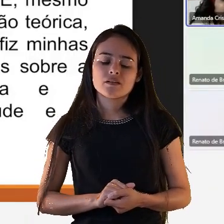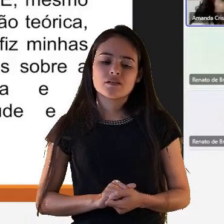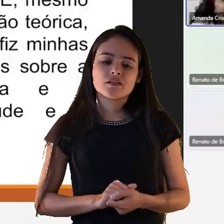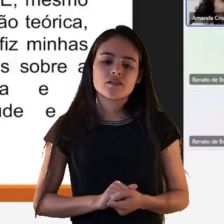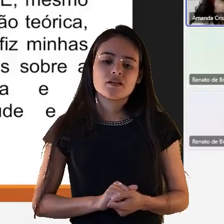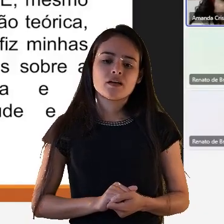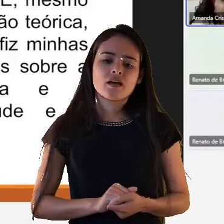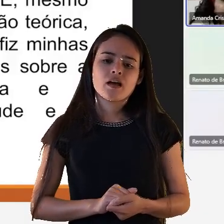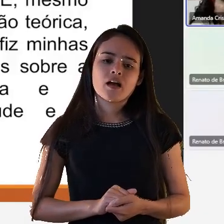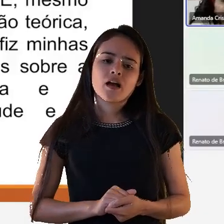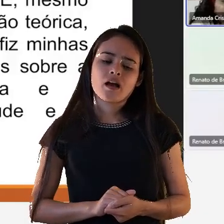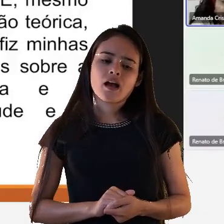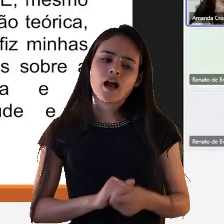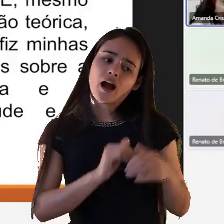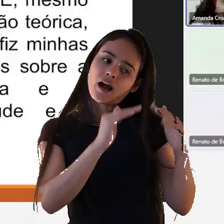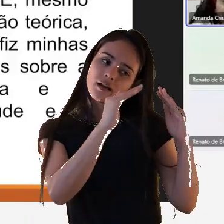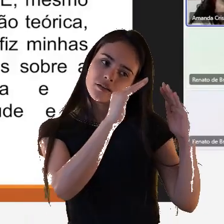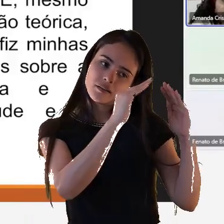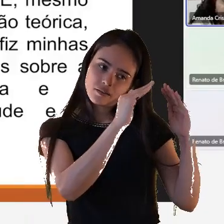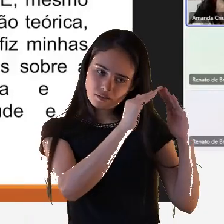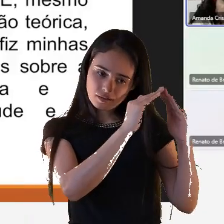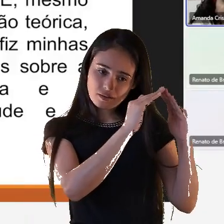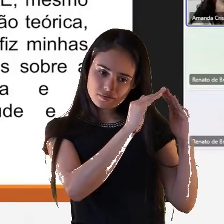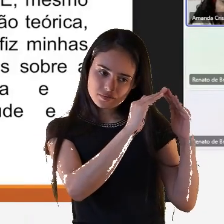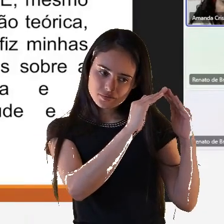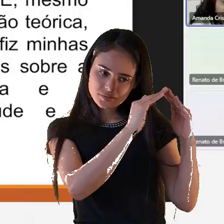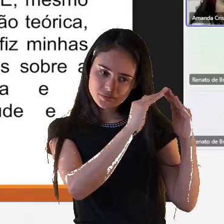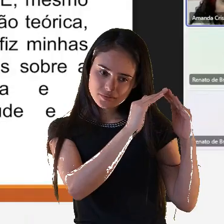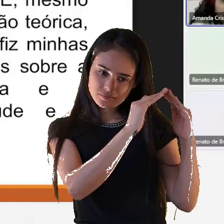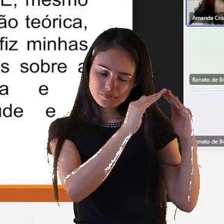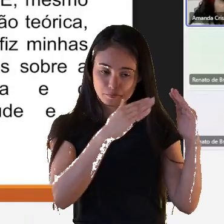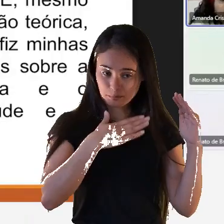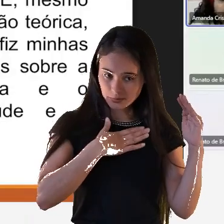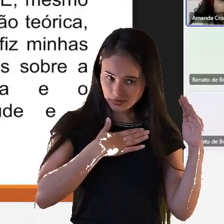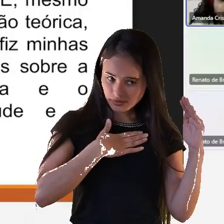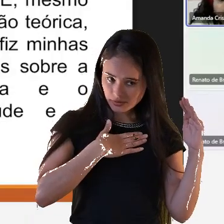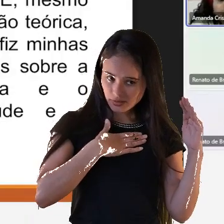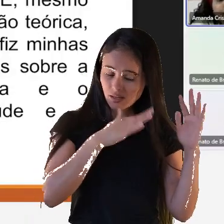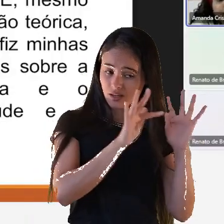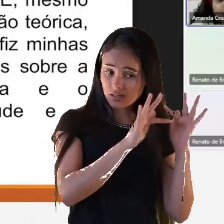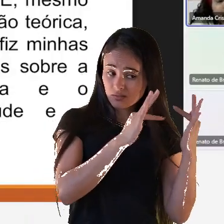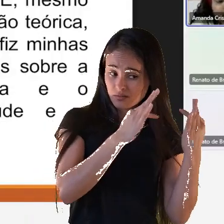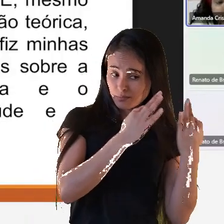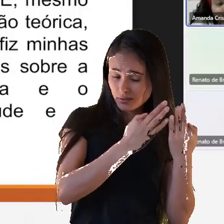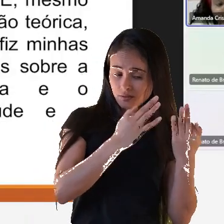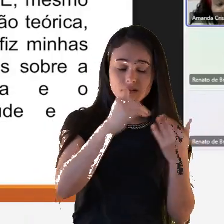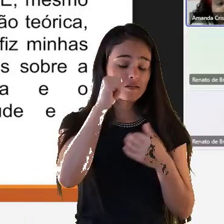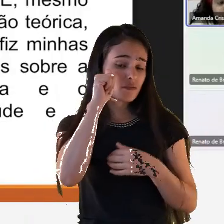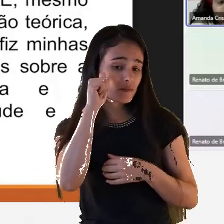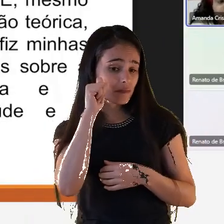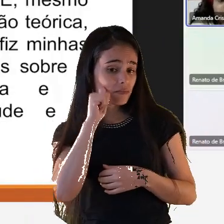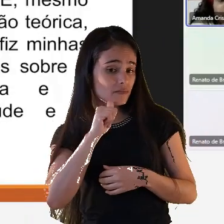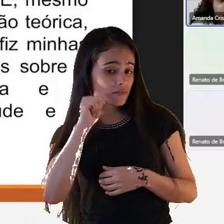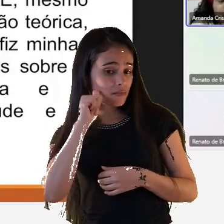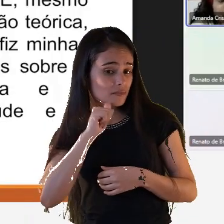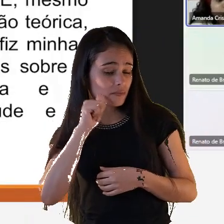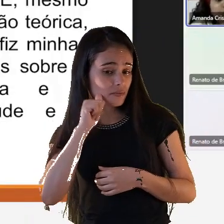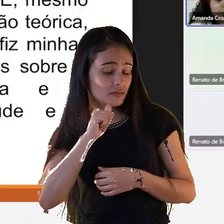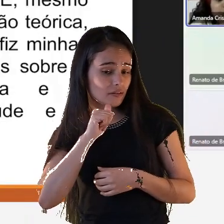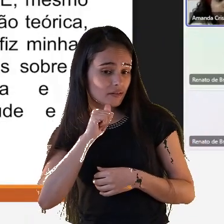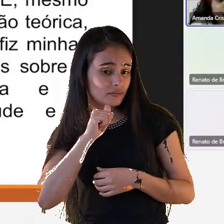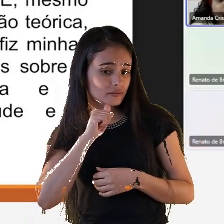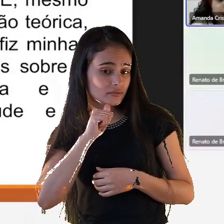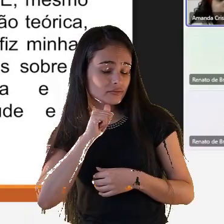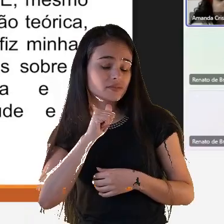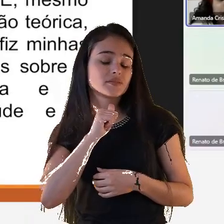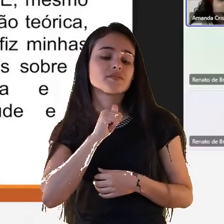E a minha casa é uma casa de mulheres, mas também uma casa